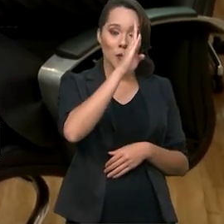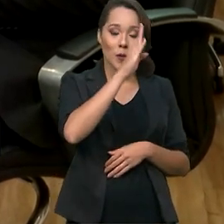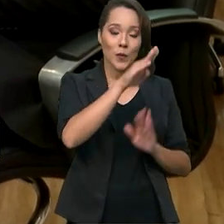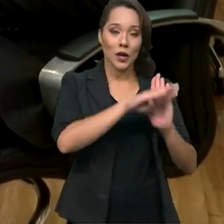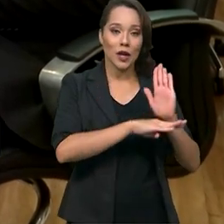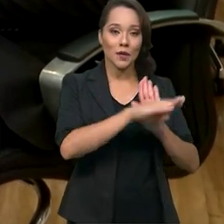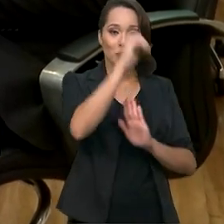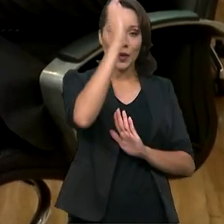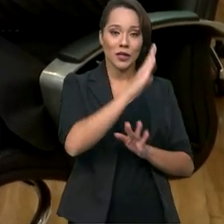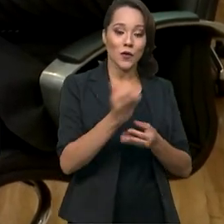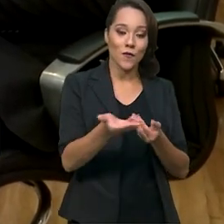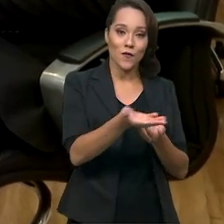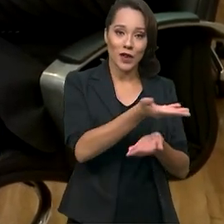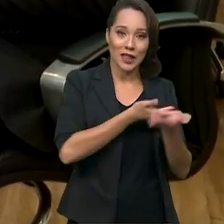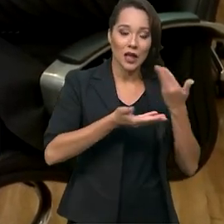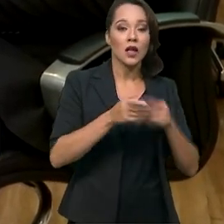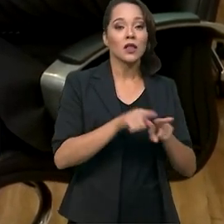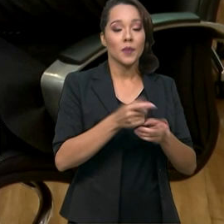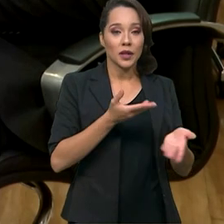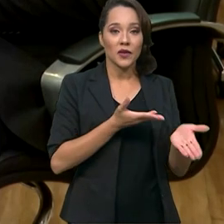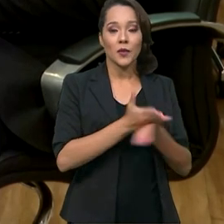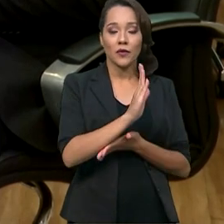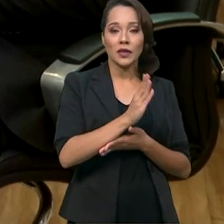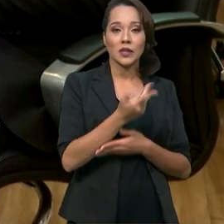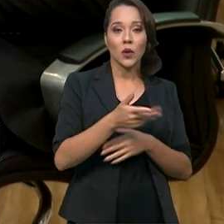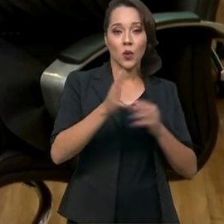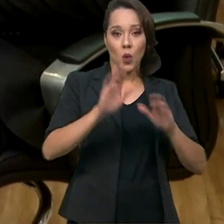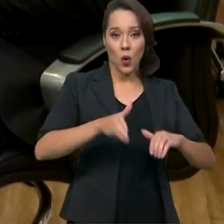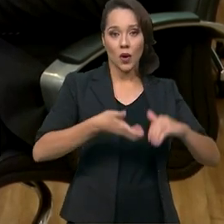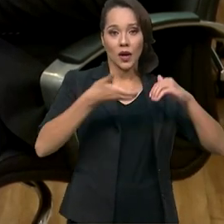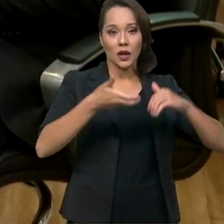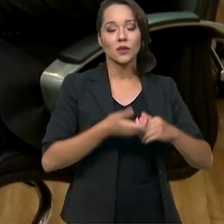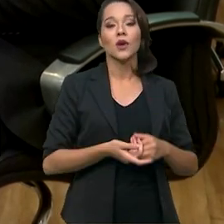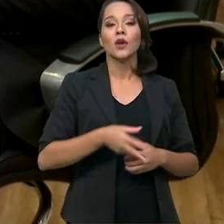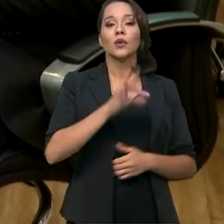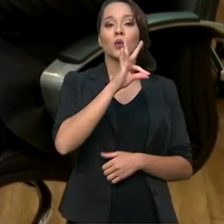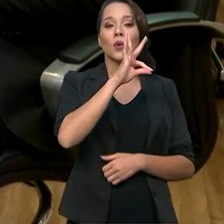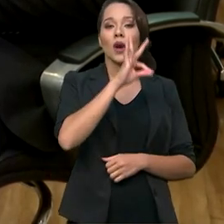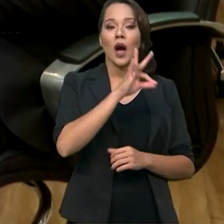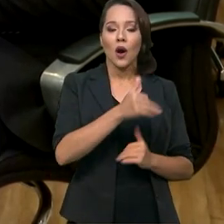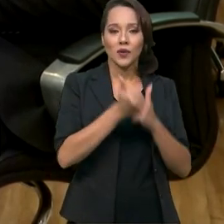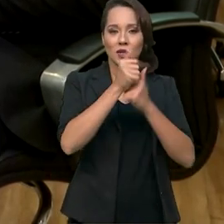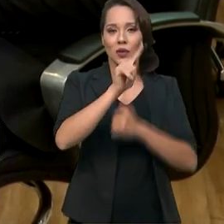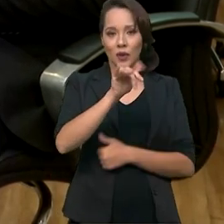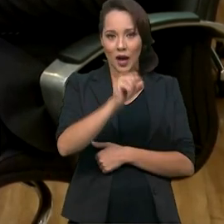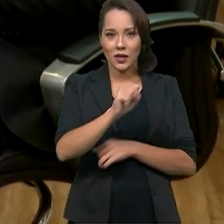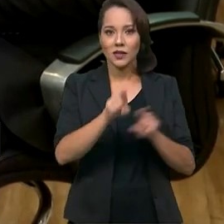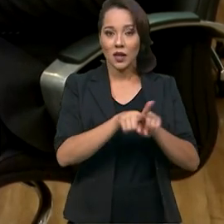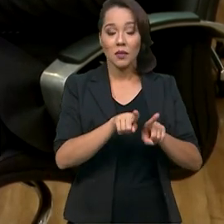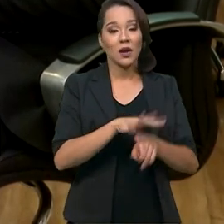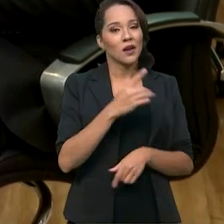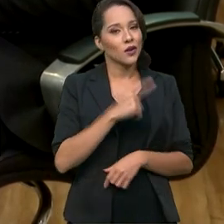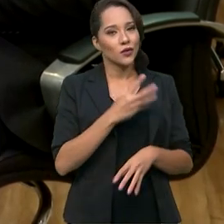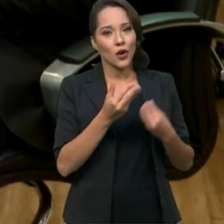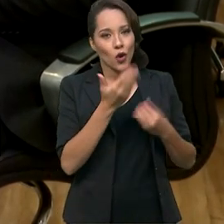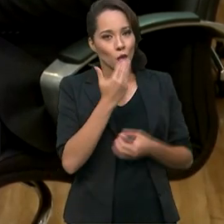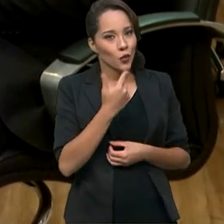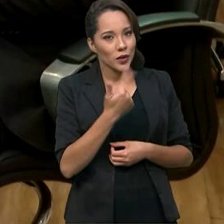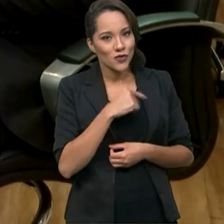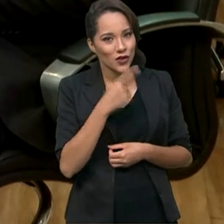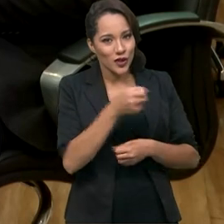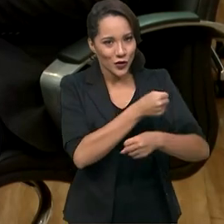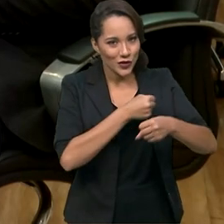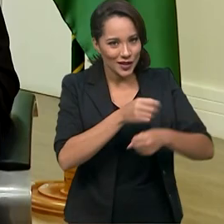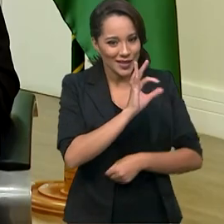Fraterno e, por outro, a gente teve também a aprovação recente no Congresso de um auxílio gás também, né? Porque não tem como comer sem cozinhar,